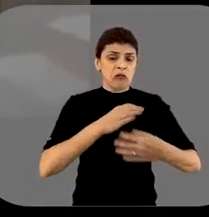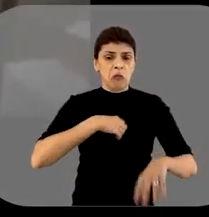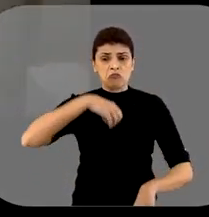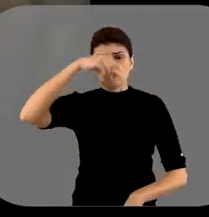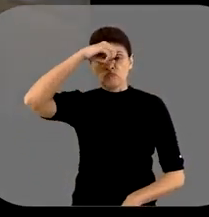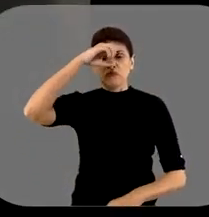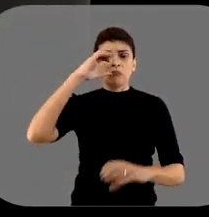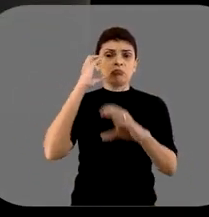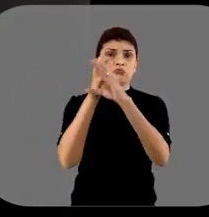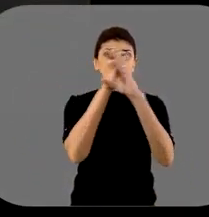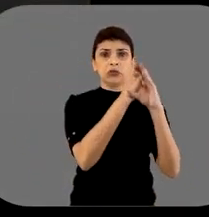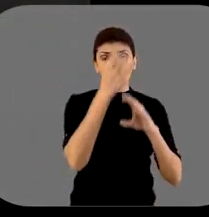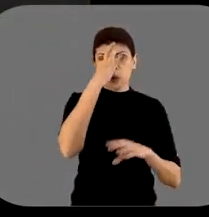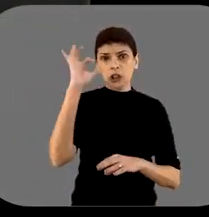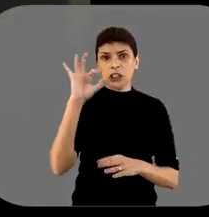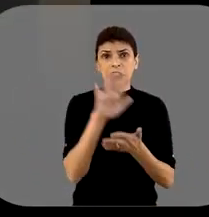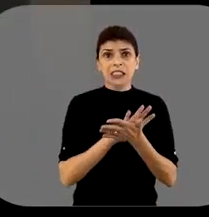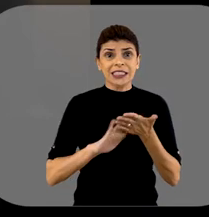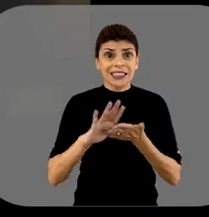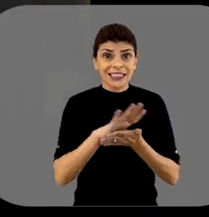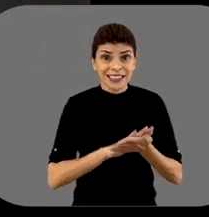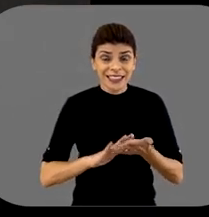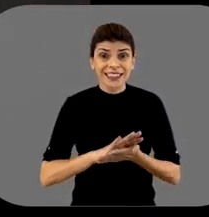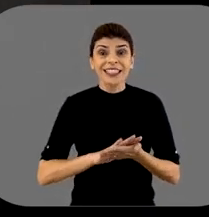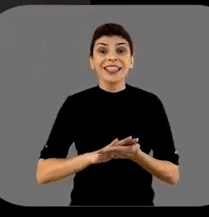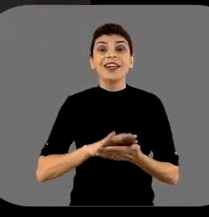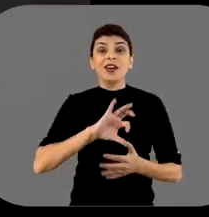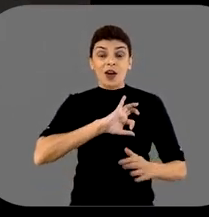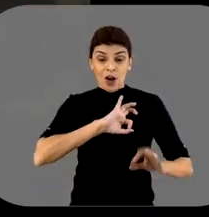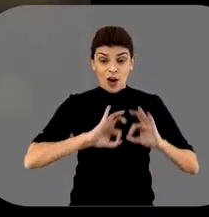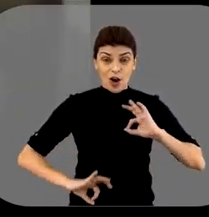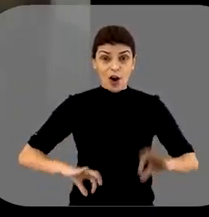entendendo nada do que ele estava falando, mas porque ele entendeu, algumas coisas dava